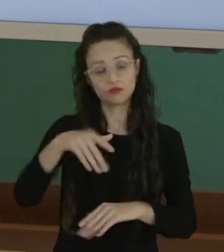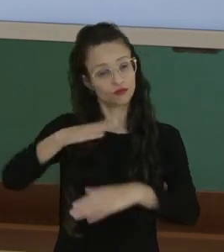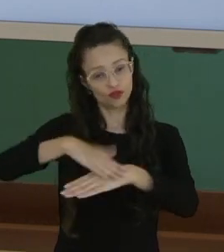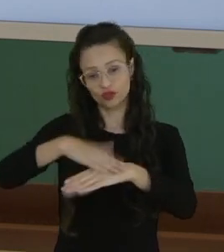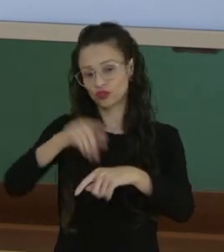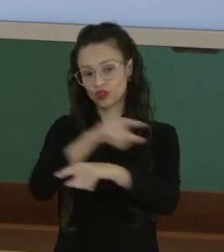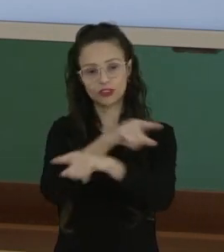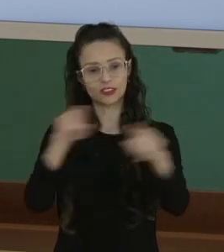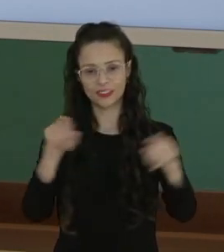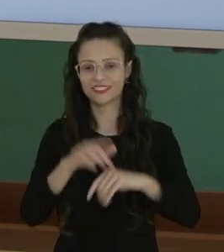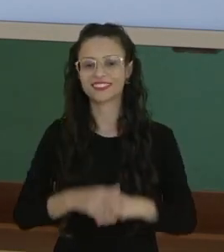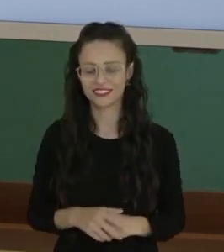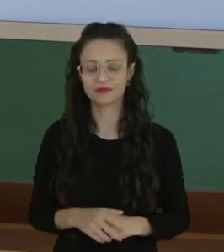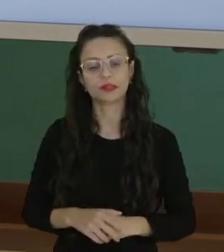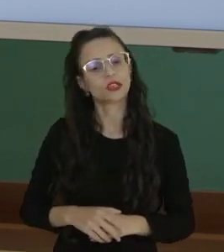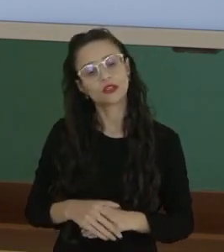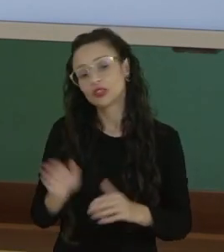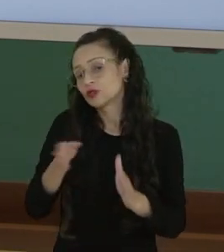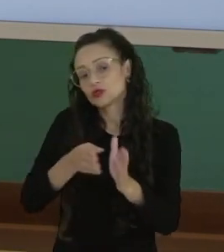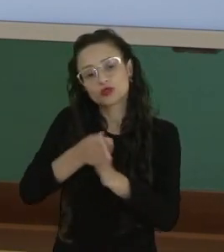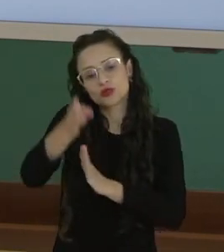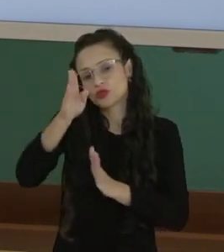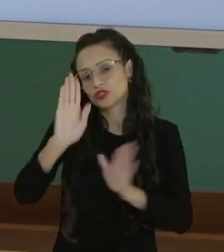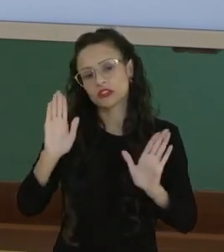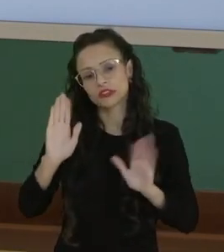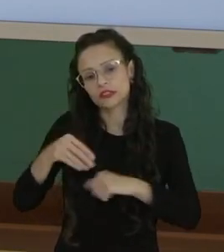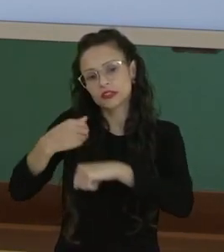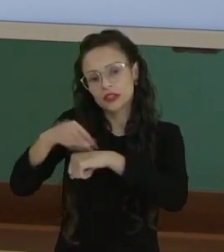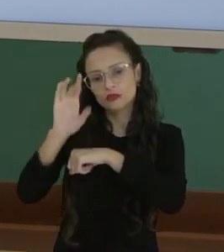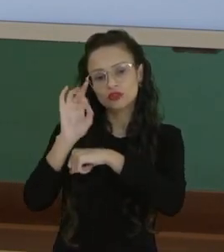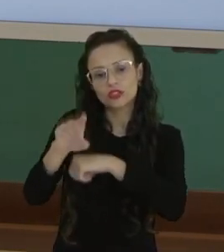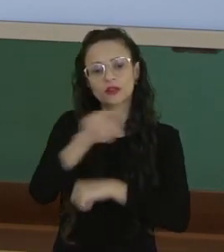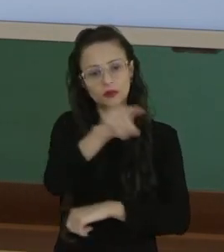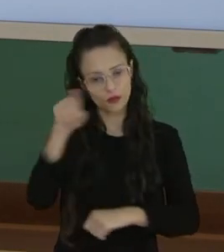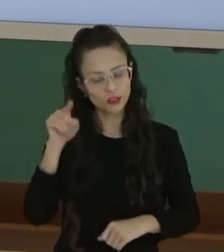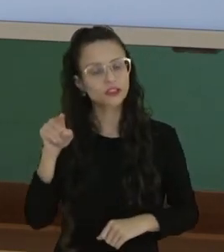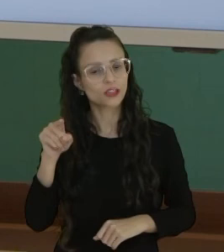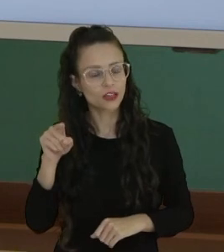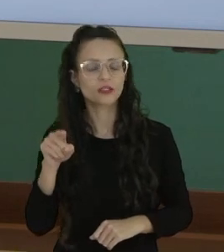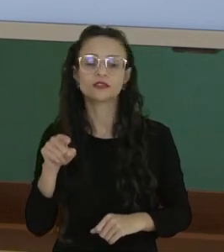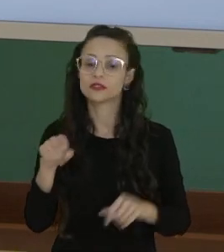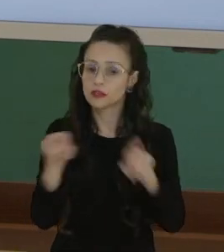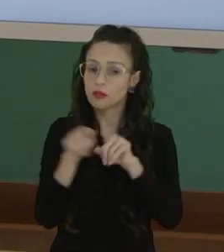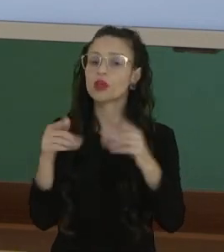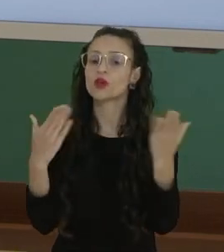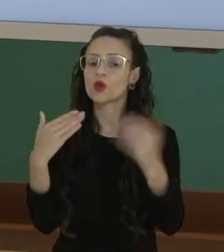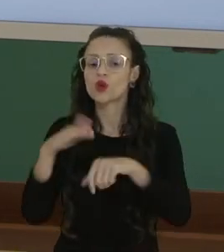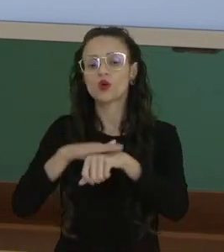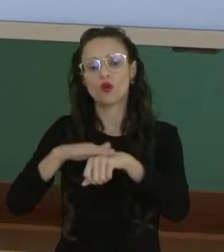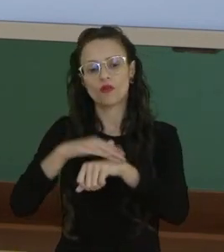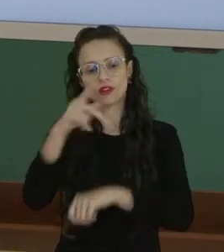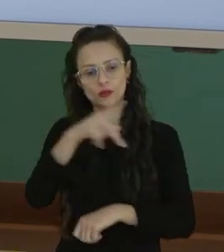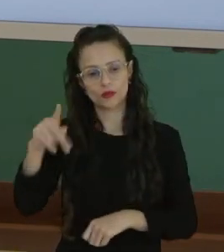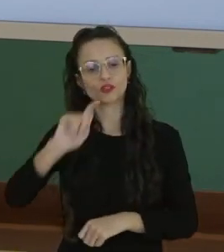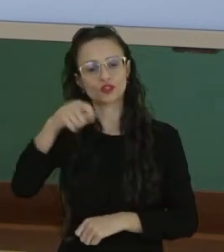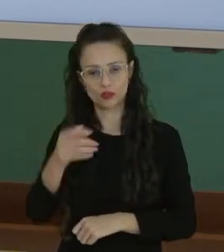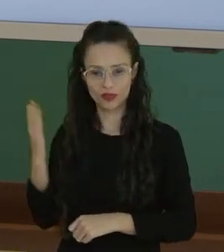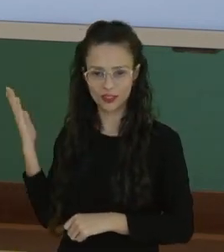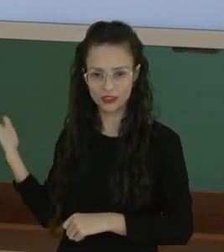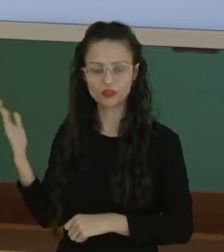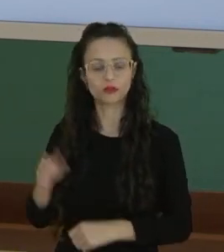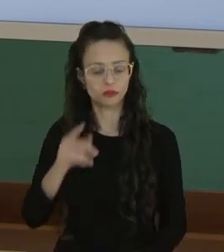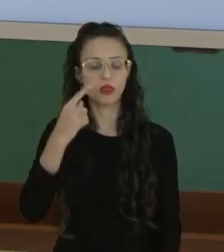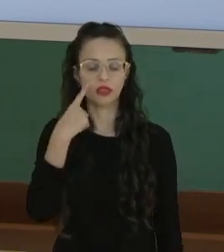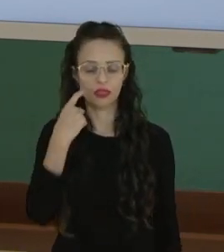vocês, certo? É uma sugestão que eu dou para vocês poderem fazer aí, e eu sugiro muito que você converse com o seu professor sobre esse simulador, certo? É